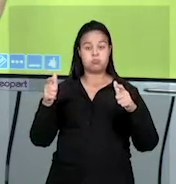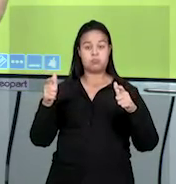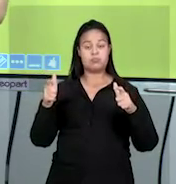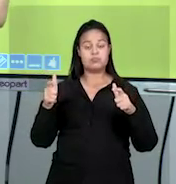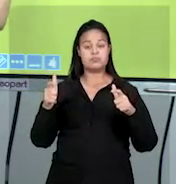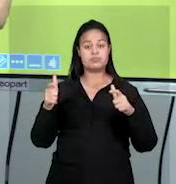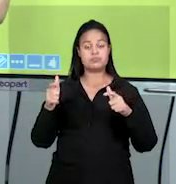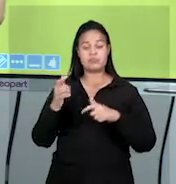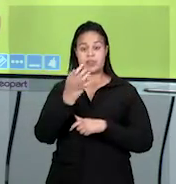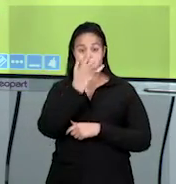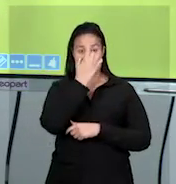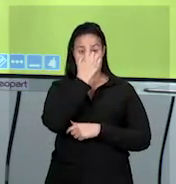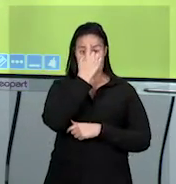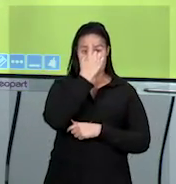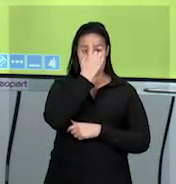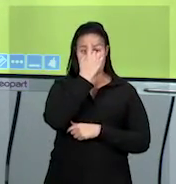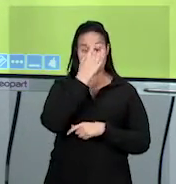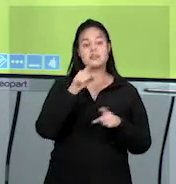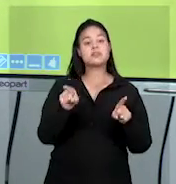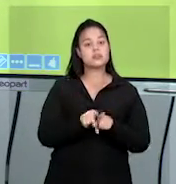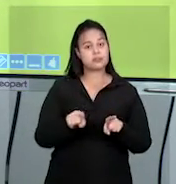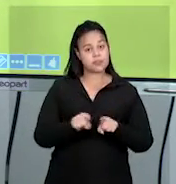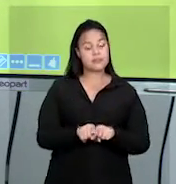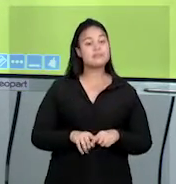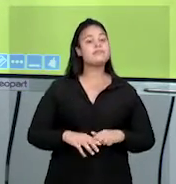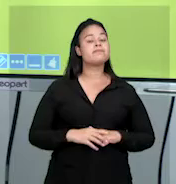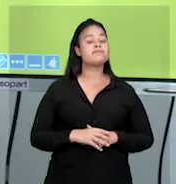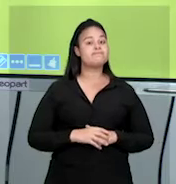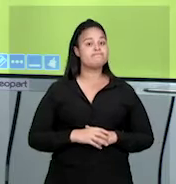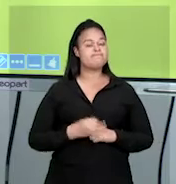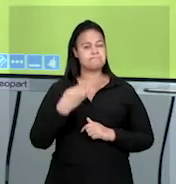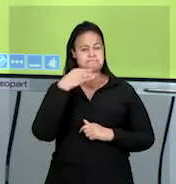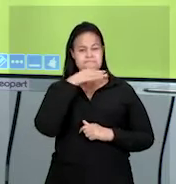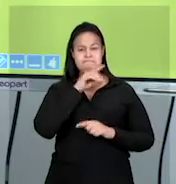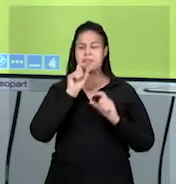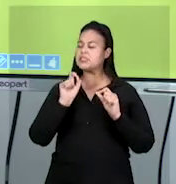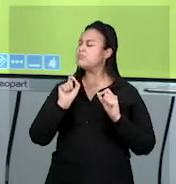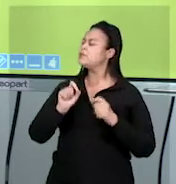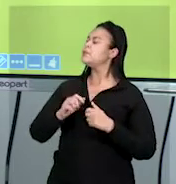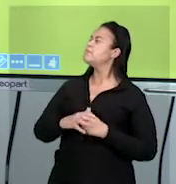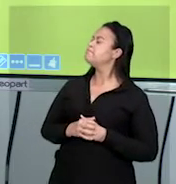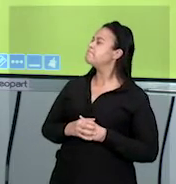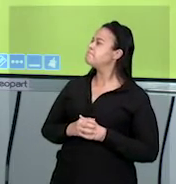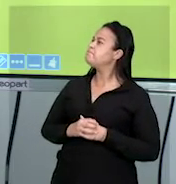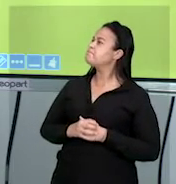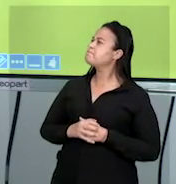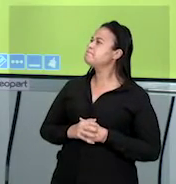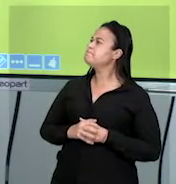Índia também. E aí o que eu percebo?